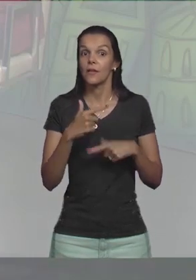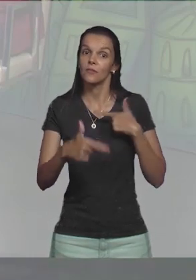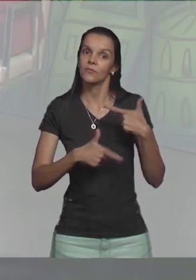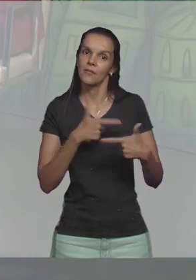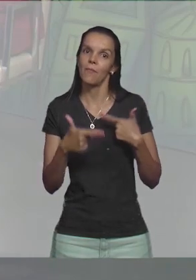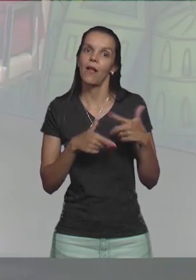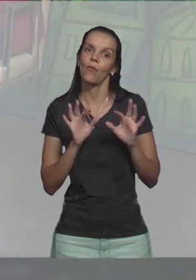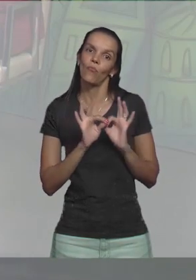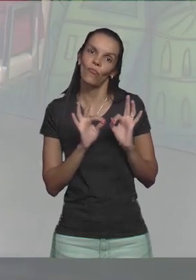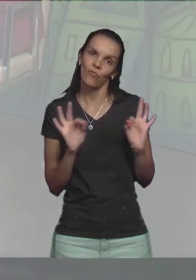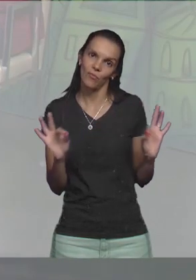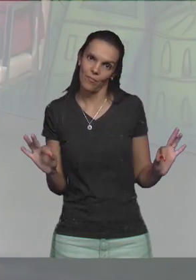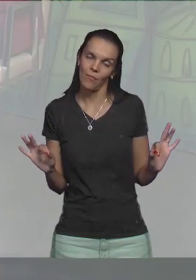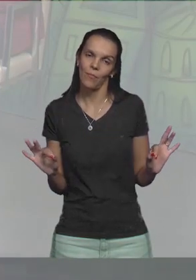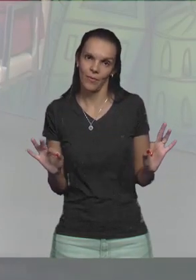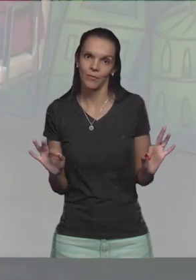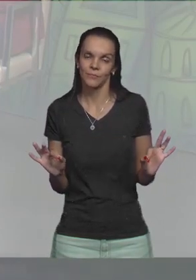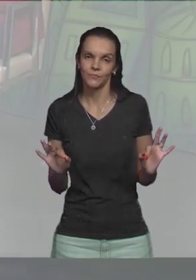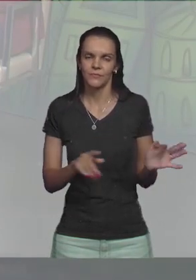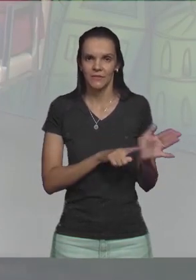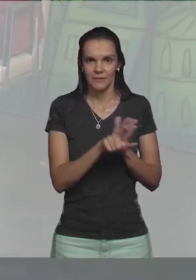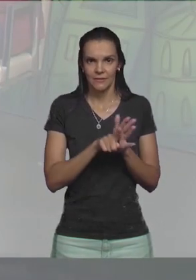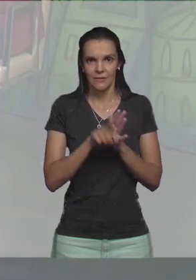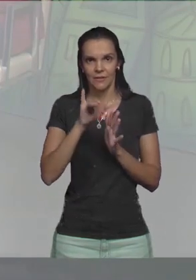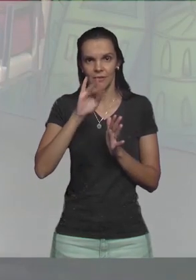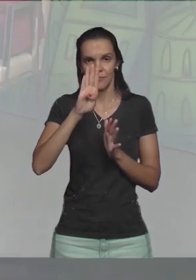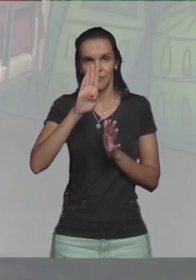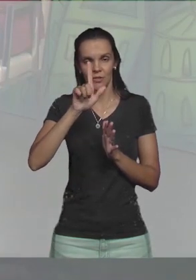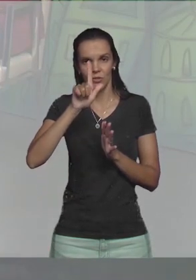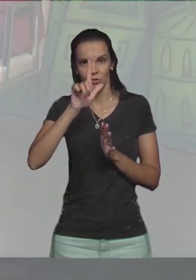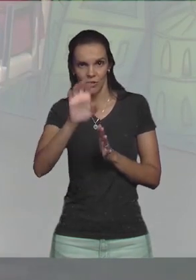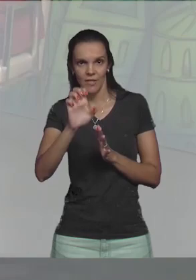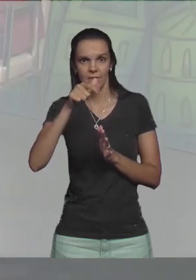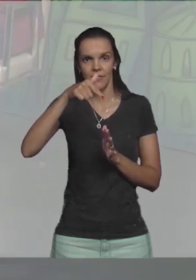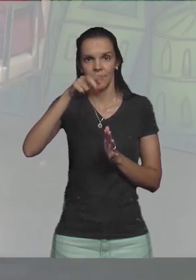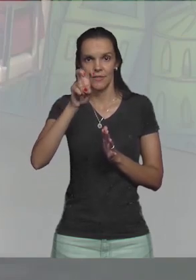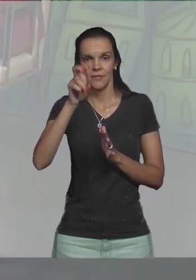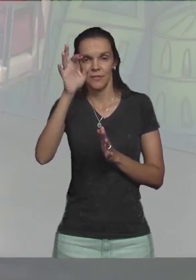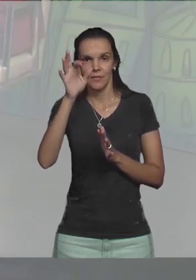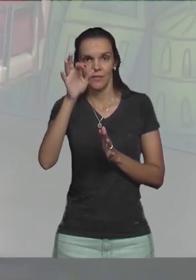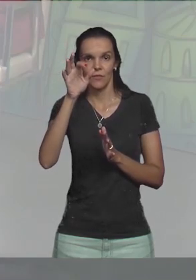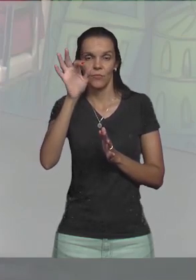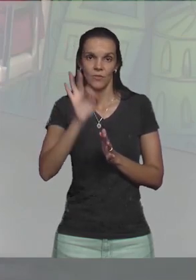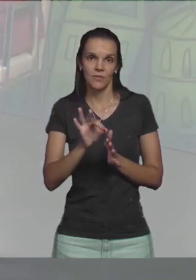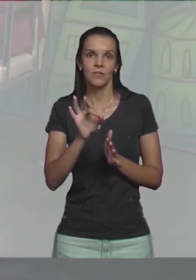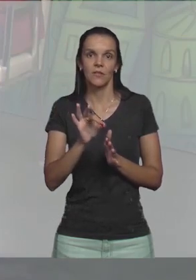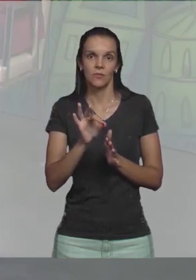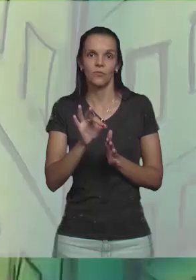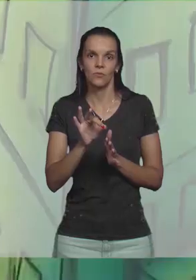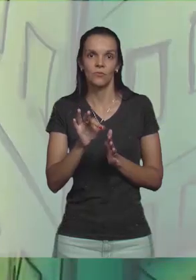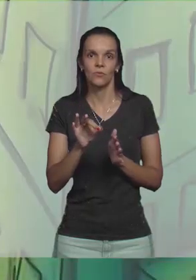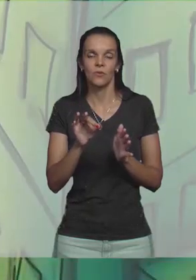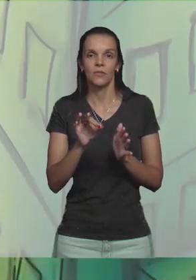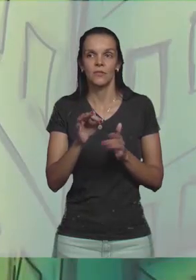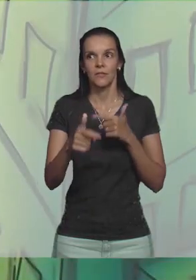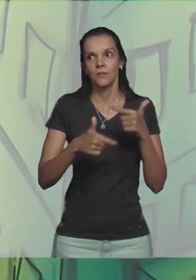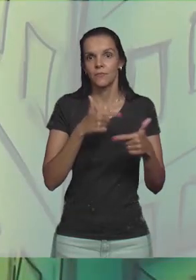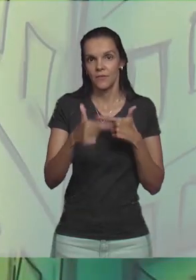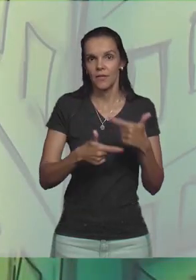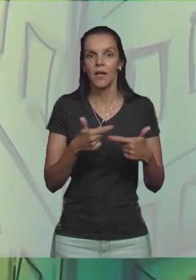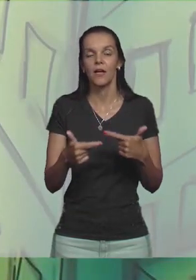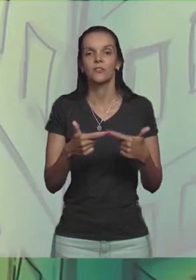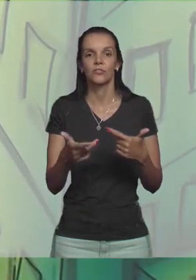trabalho formal, né? Porque segundo exatamente. uma pesquisa do IBGE do ano passado, 65% dos empregados são negros, né? Sim, na